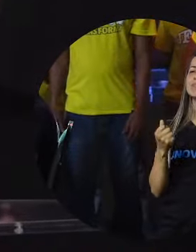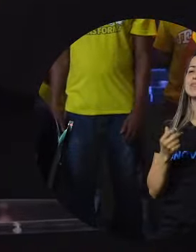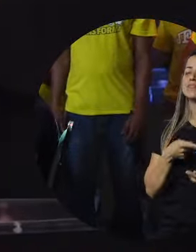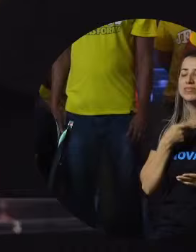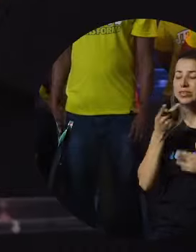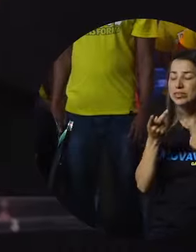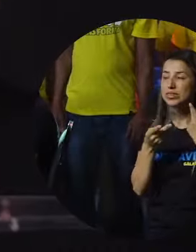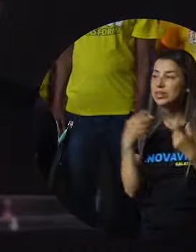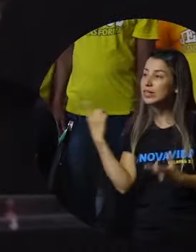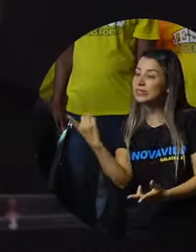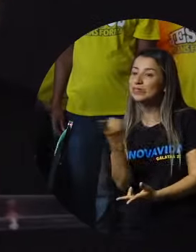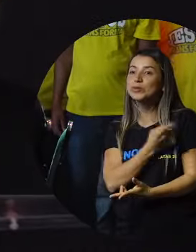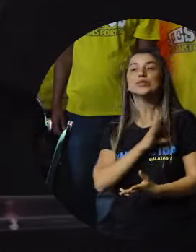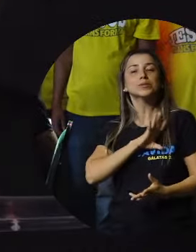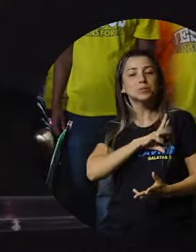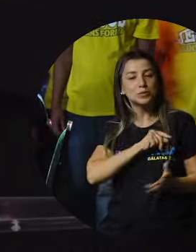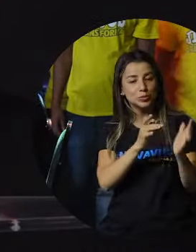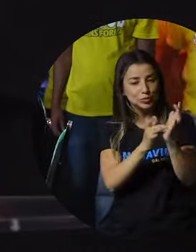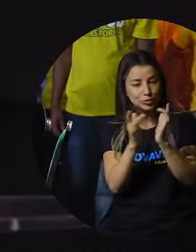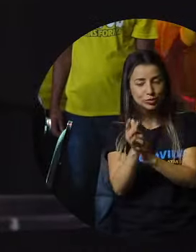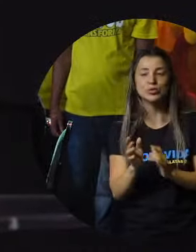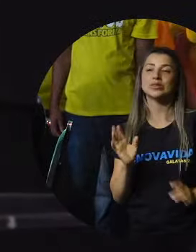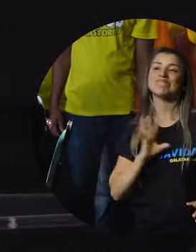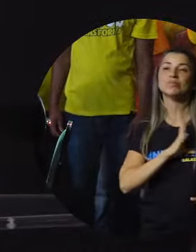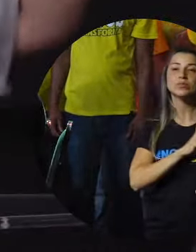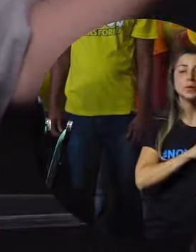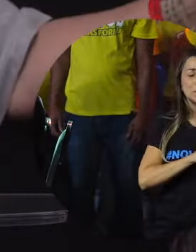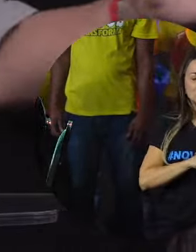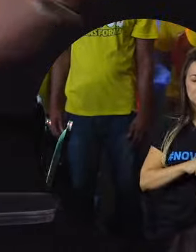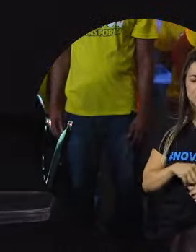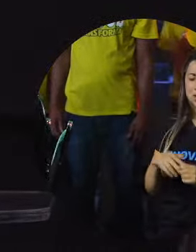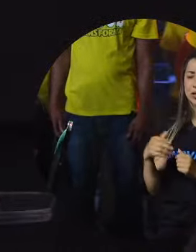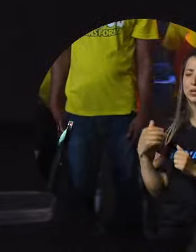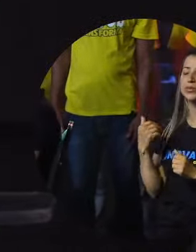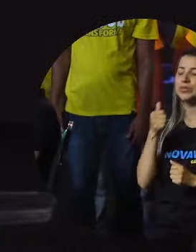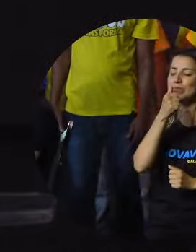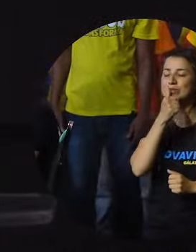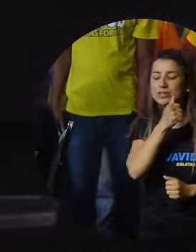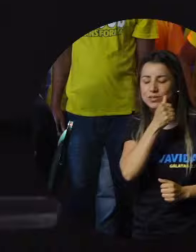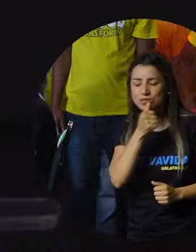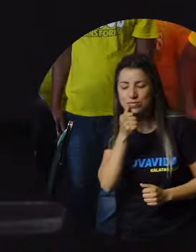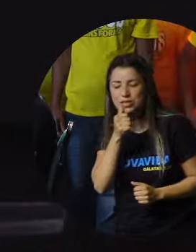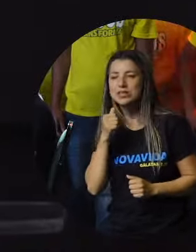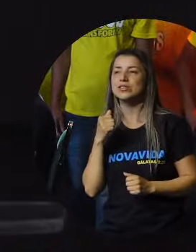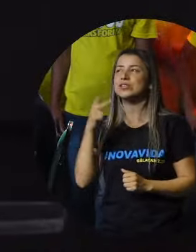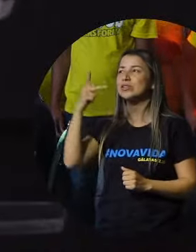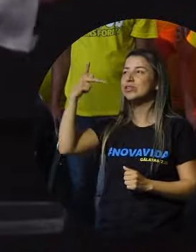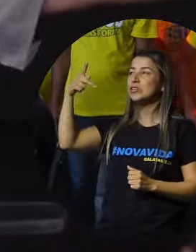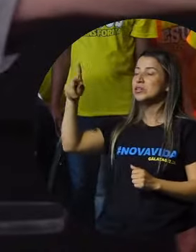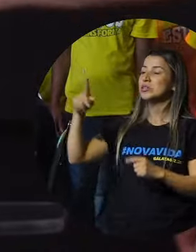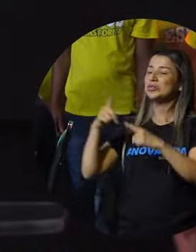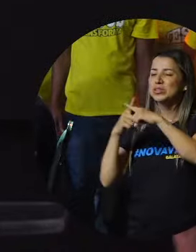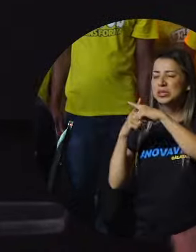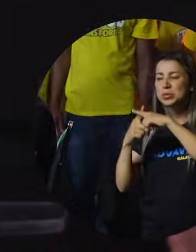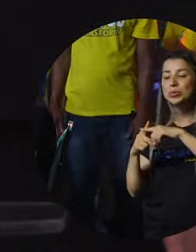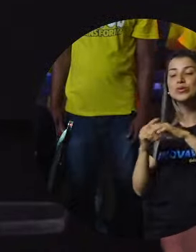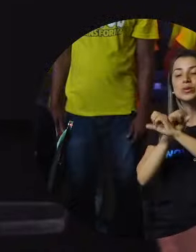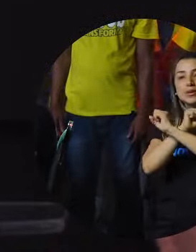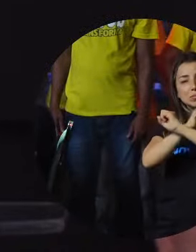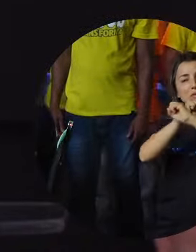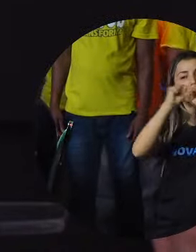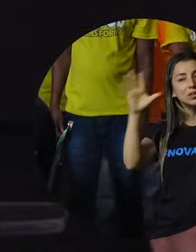Jesus. Amamos a tua cruz. Amamos o teu sacrifício. Amamos a liberdade